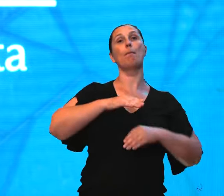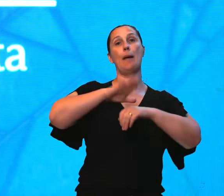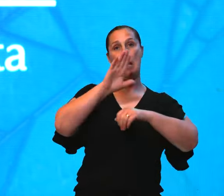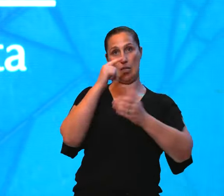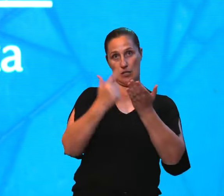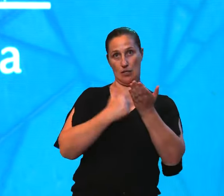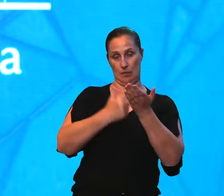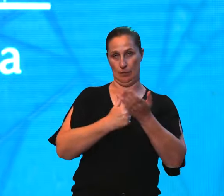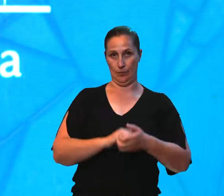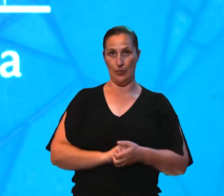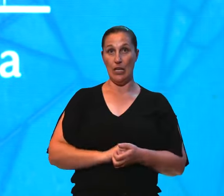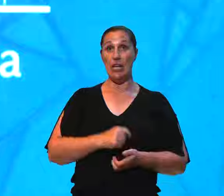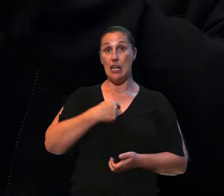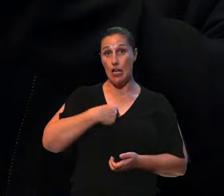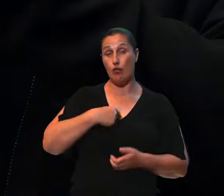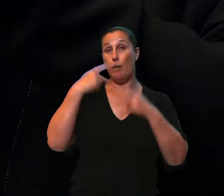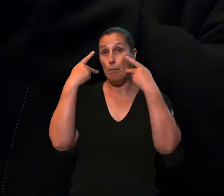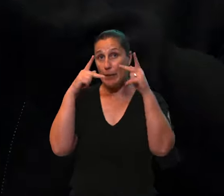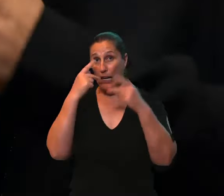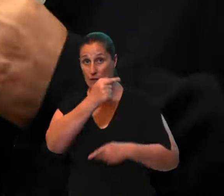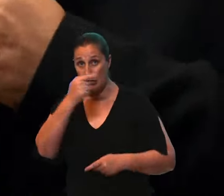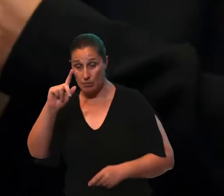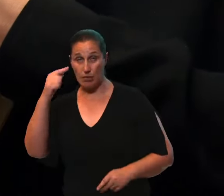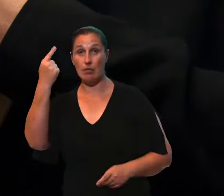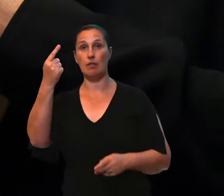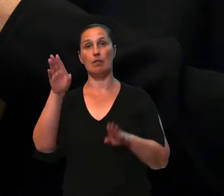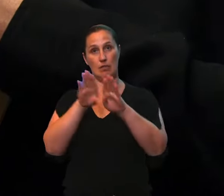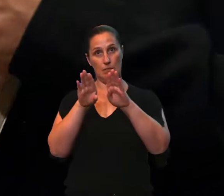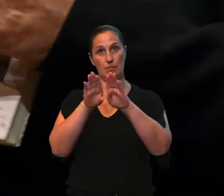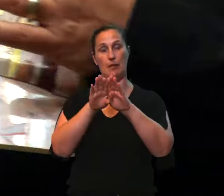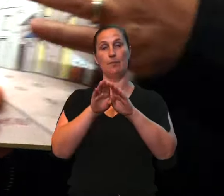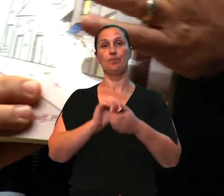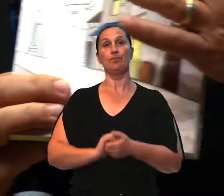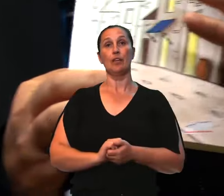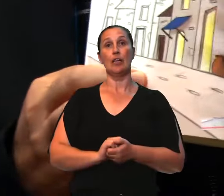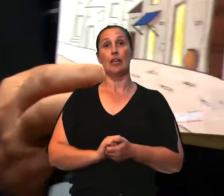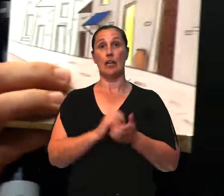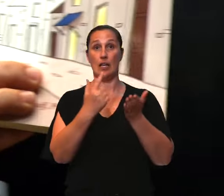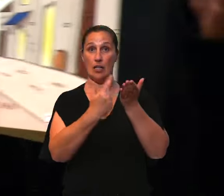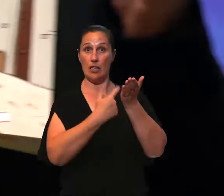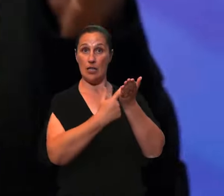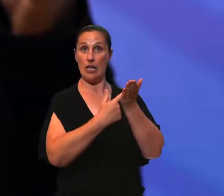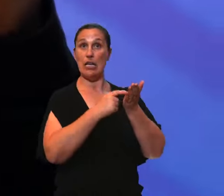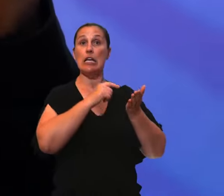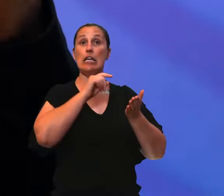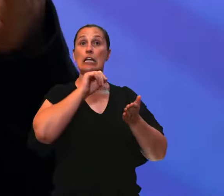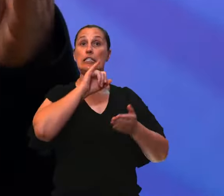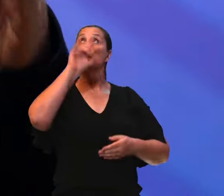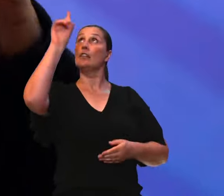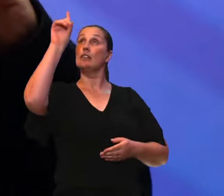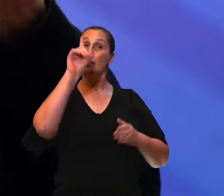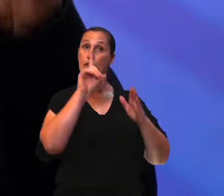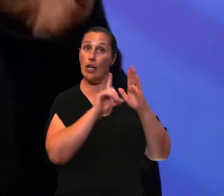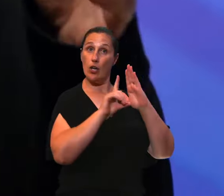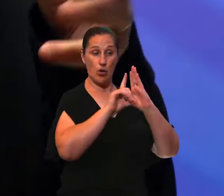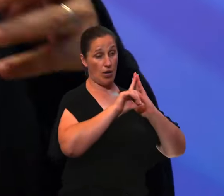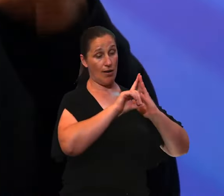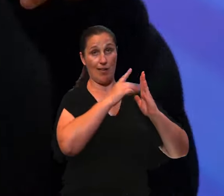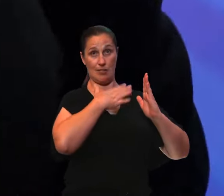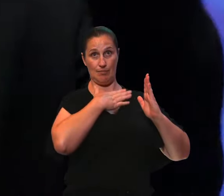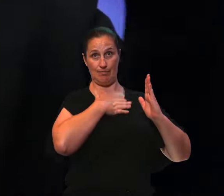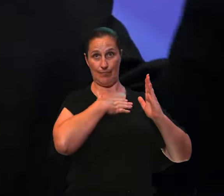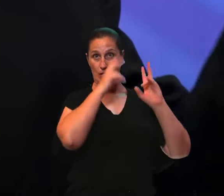vem o dia inteiro Então você se prepara aí muito bem esse aqui se ele entrar lá em casa são todas as visitas que Jesus fez em todas as